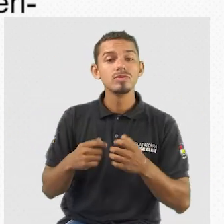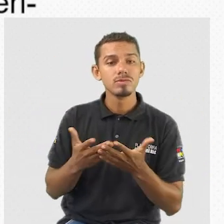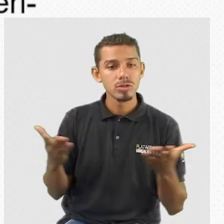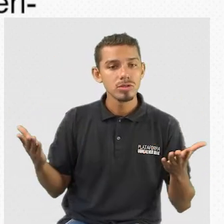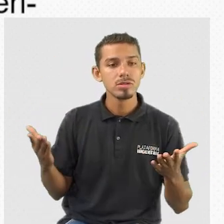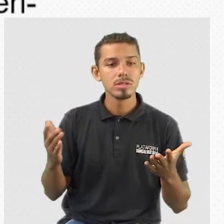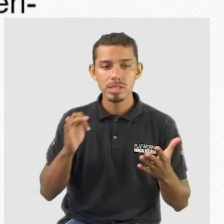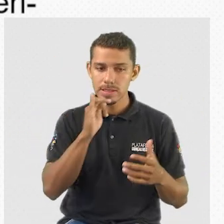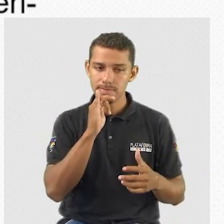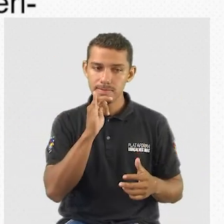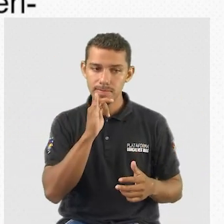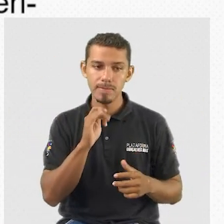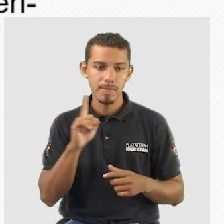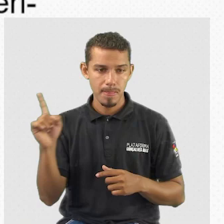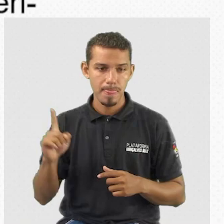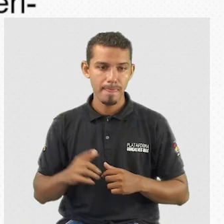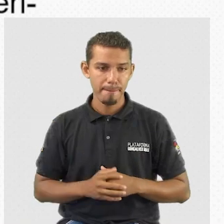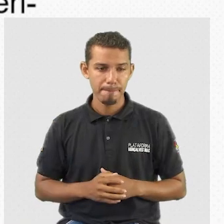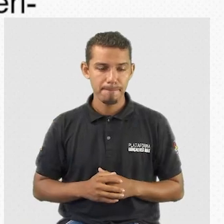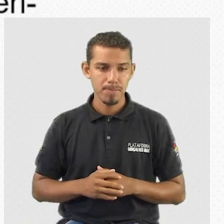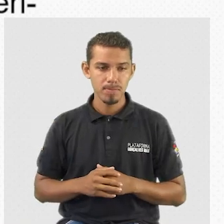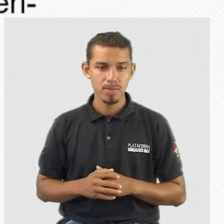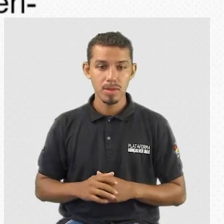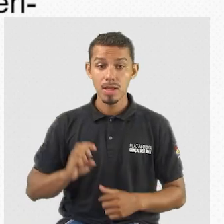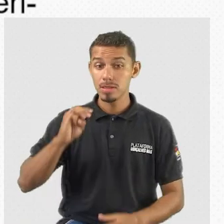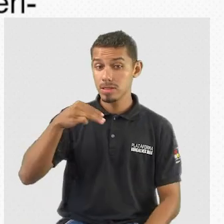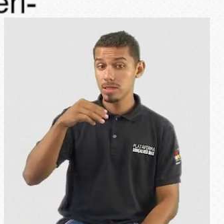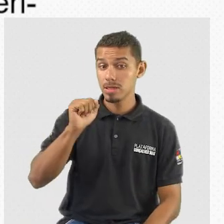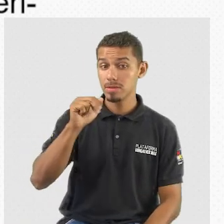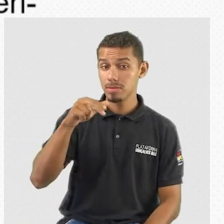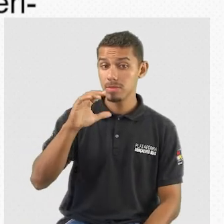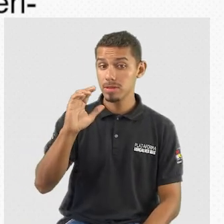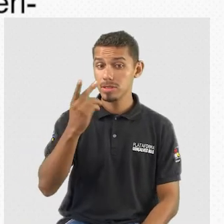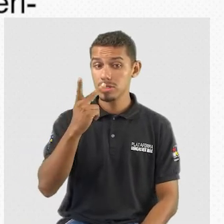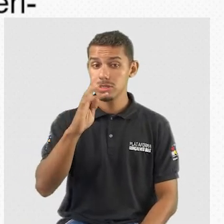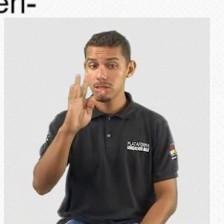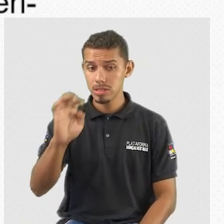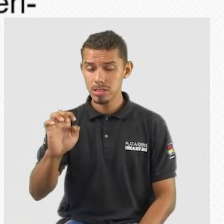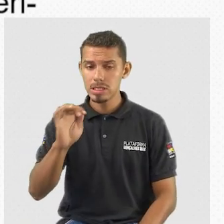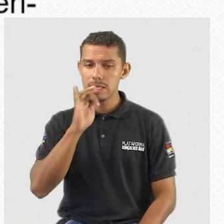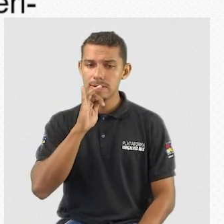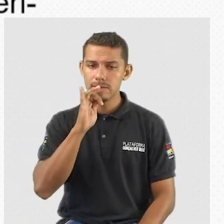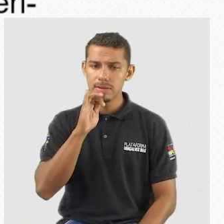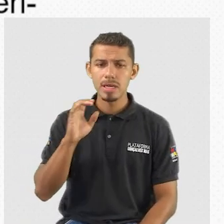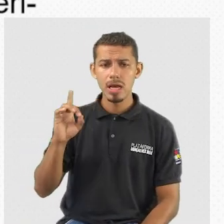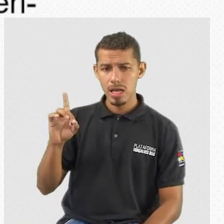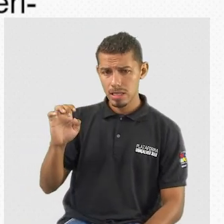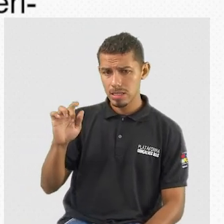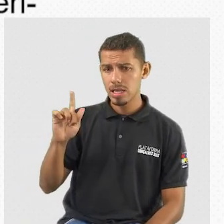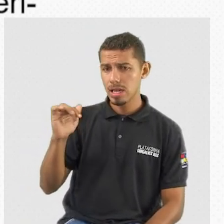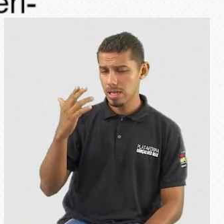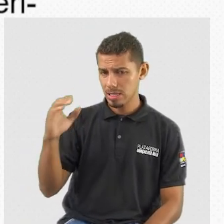interpretação alternativa dessa manchete? Que a delegação